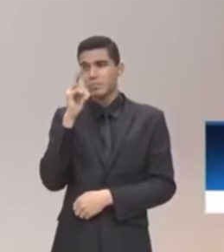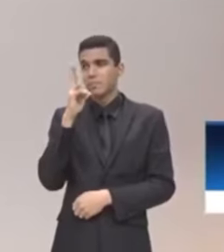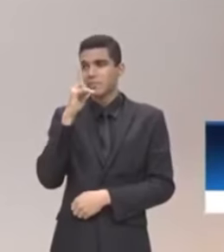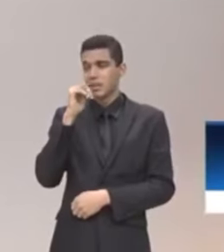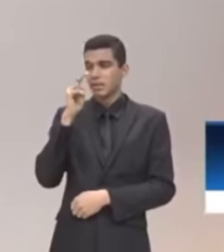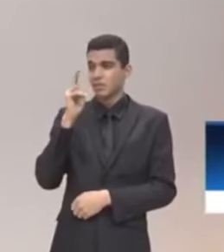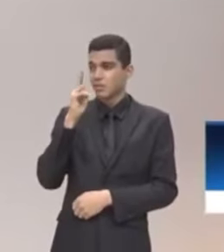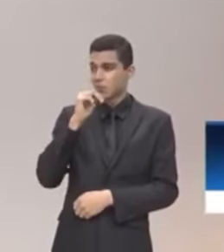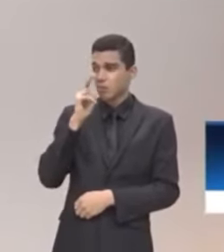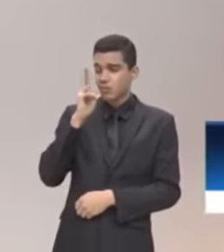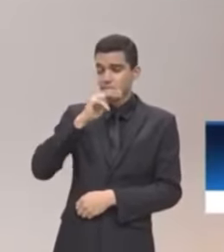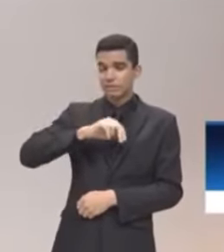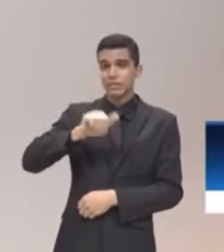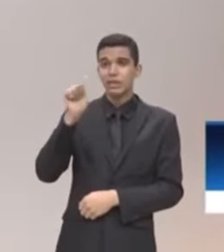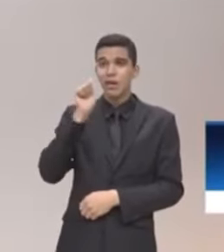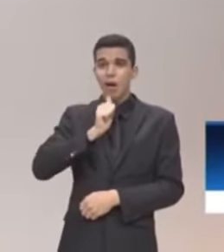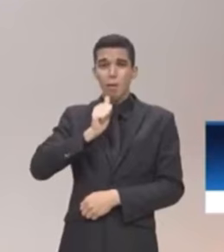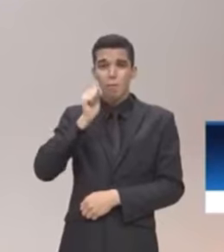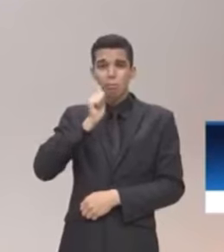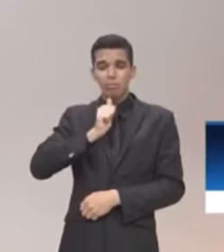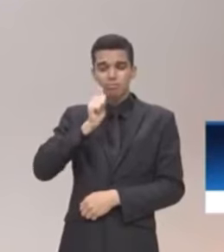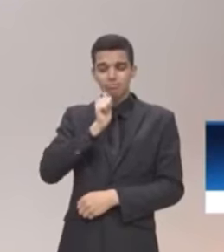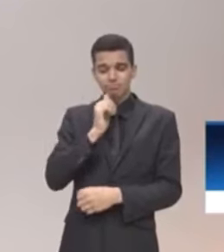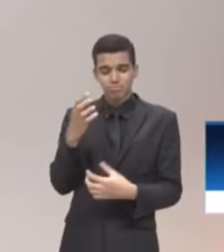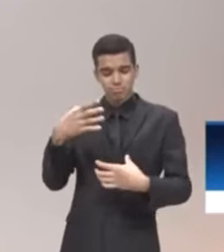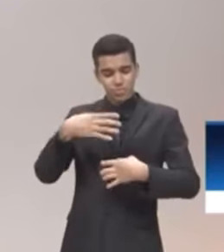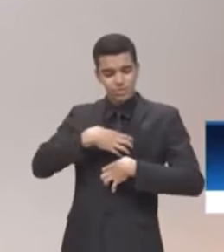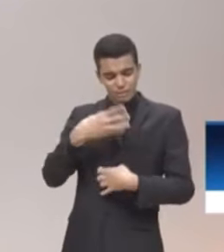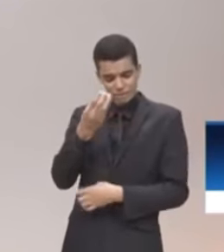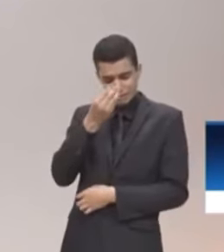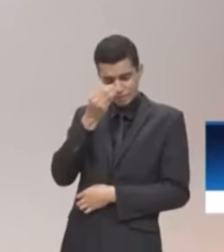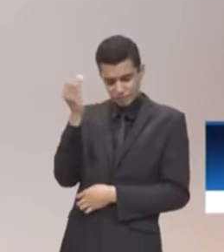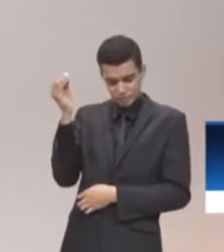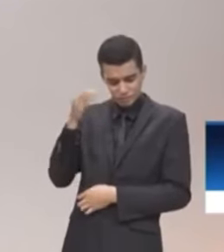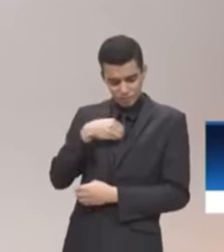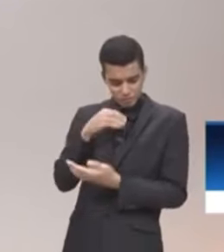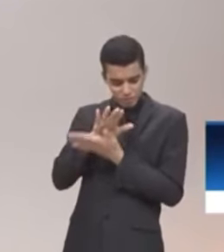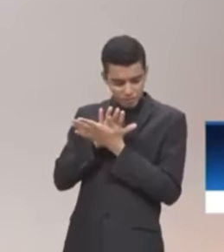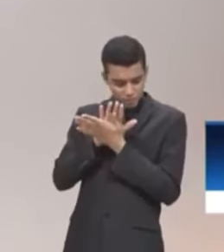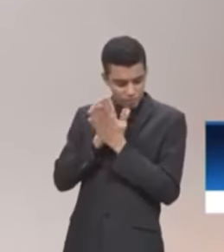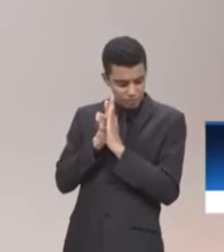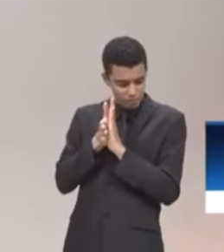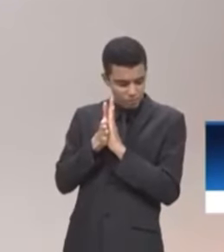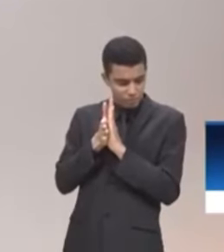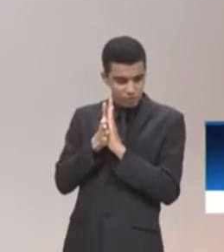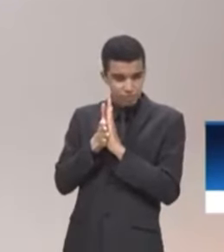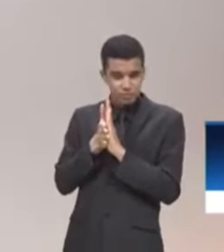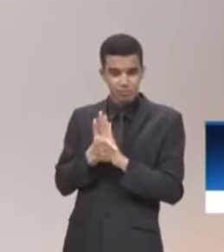desprezada, humilhada na prova.